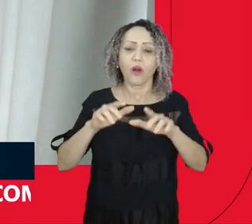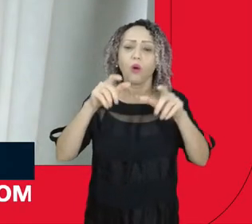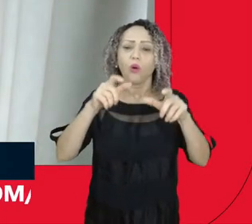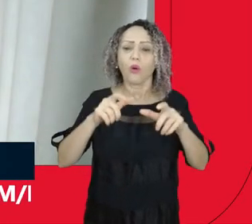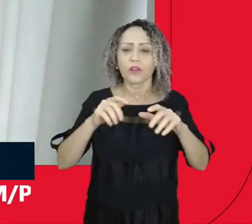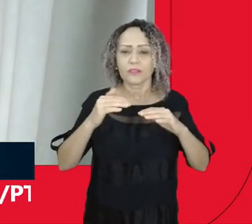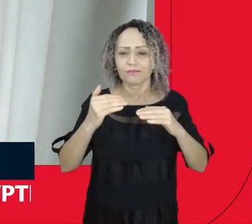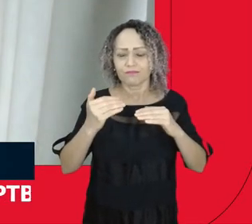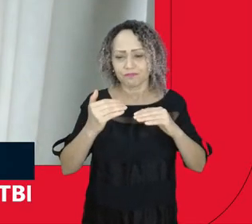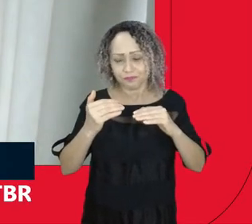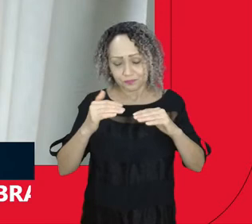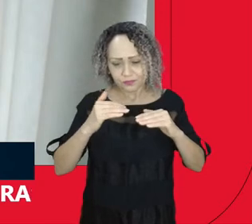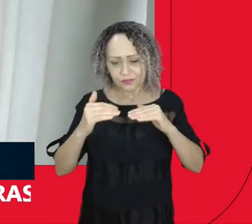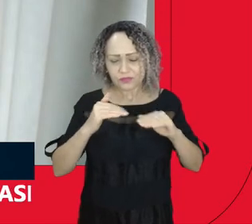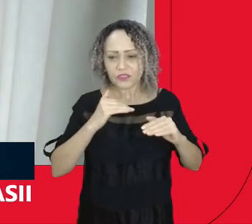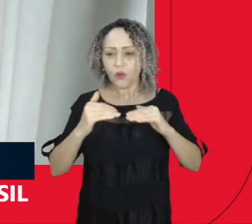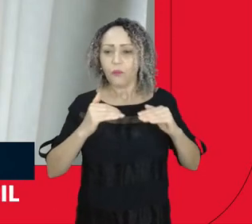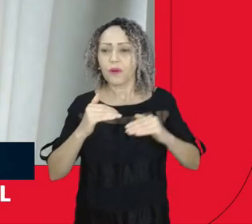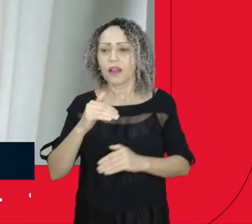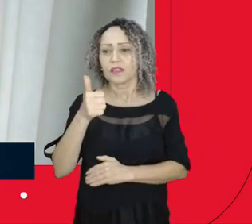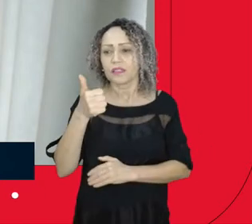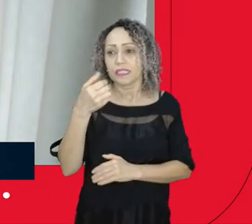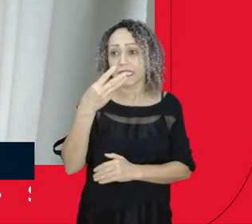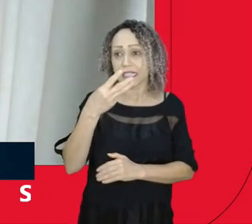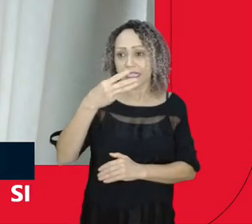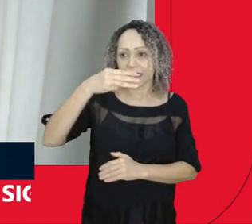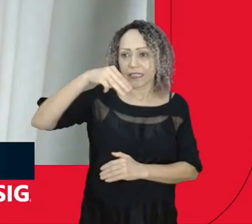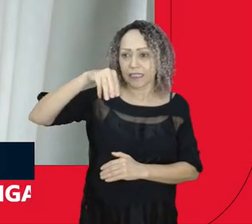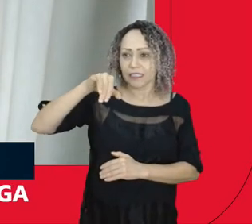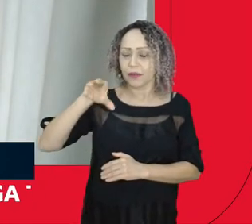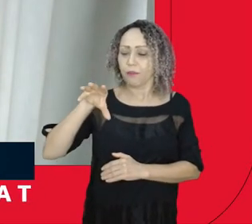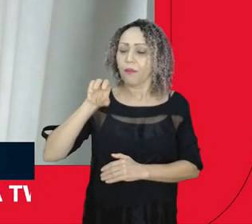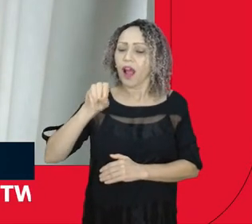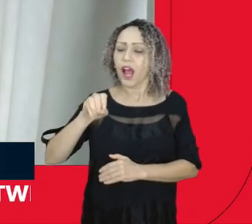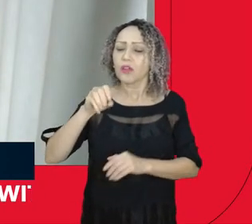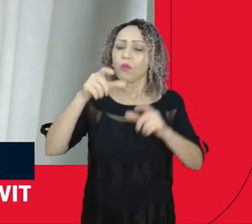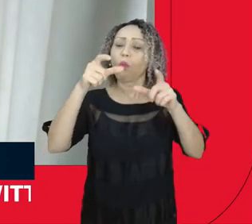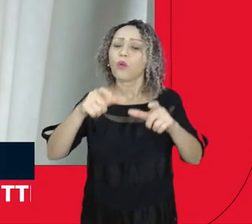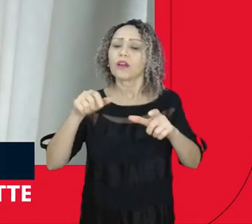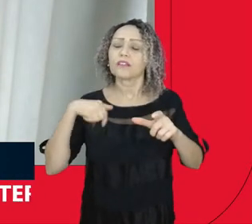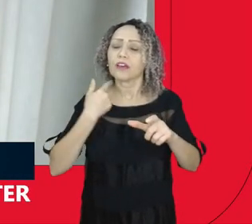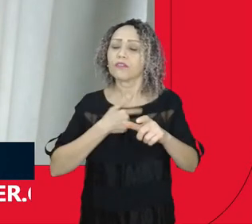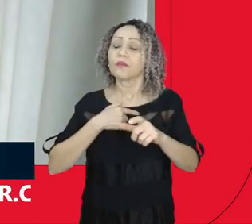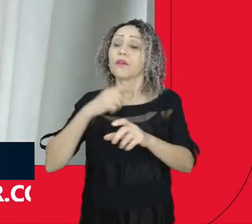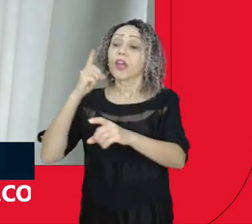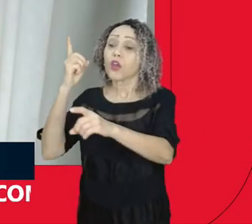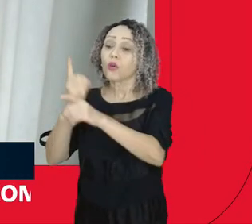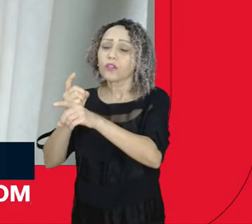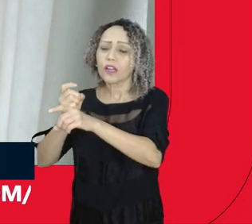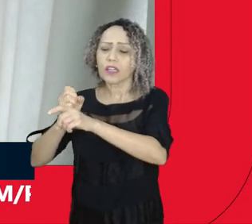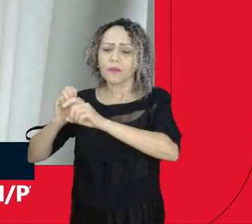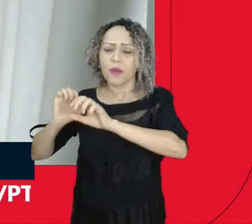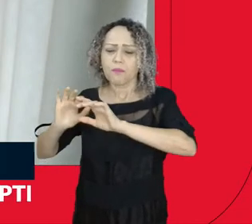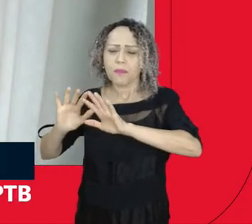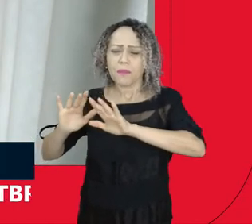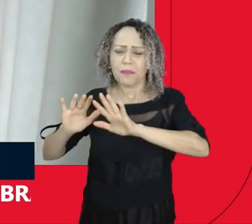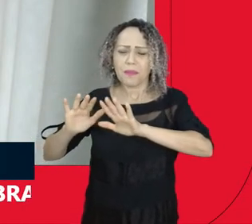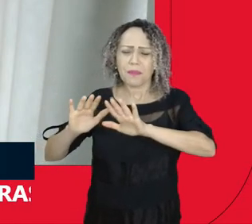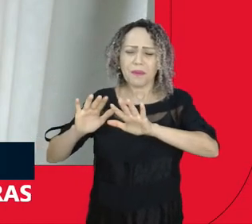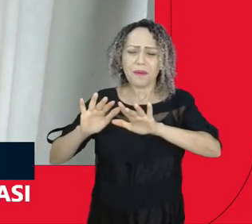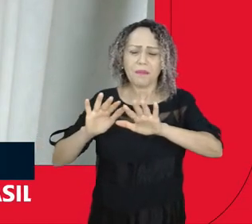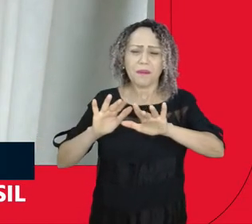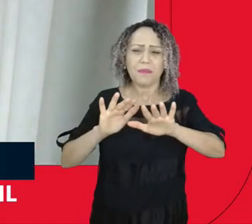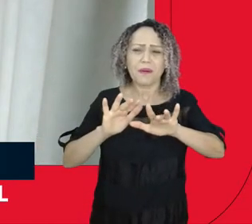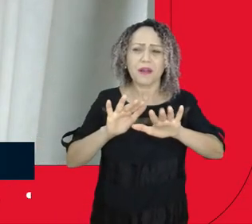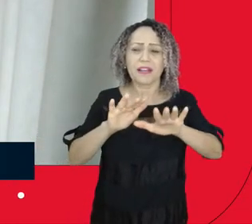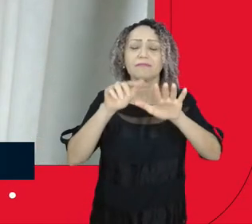para 10h30, para poder a caminhada sair logo em seguida a coletiva.